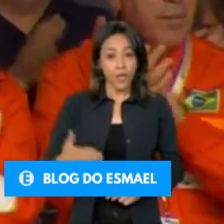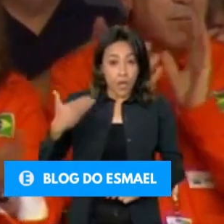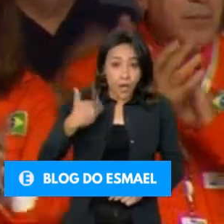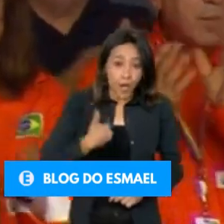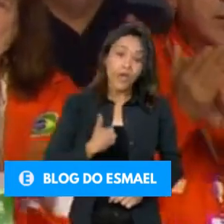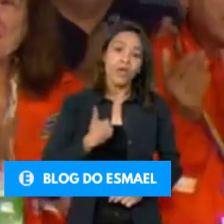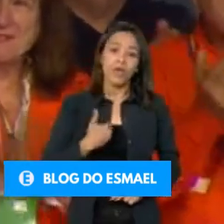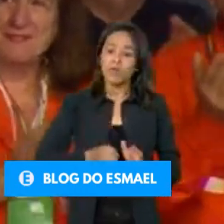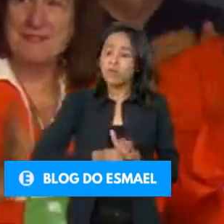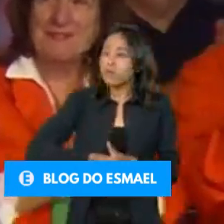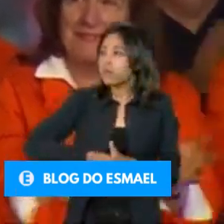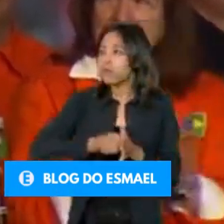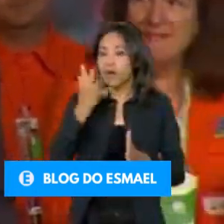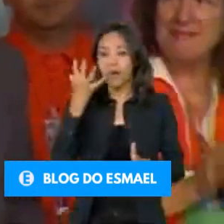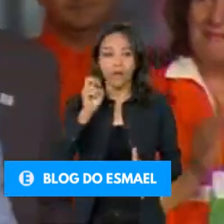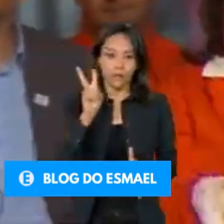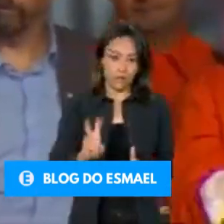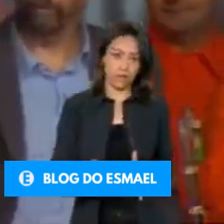muitas